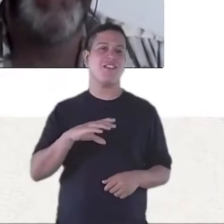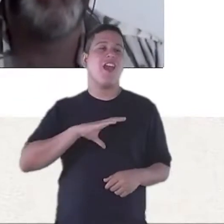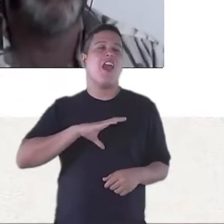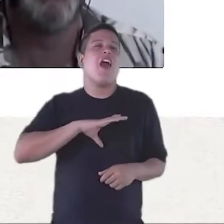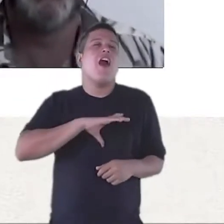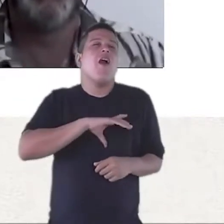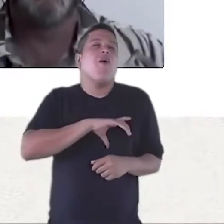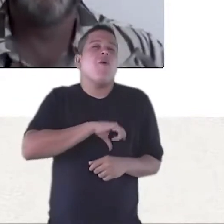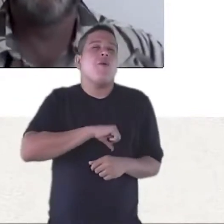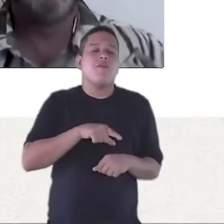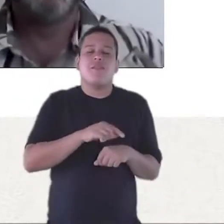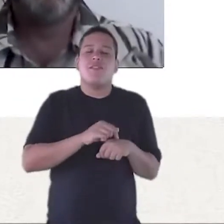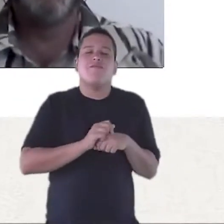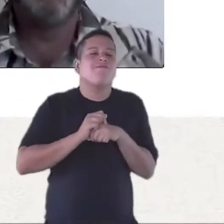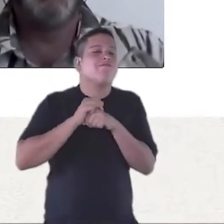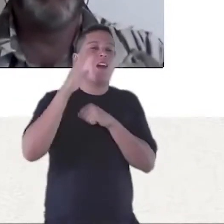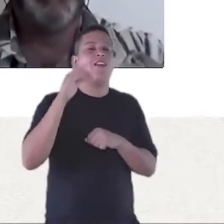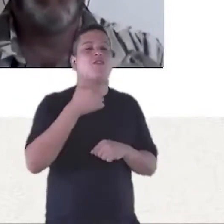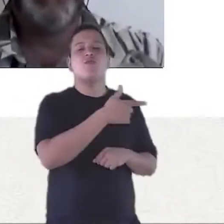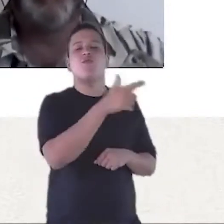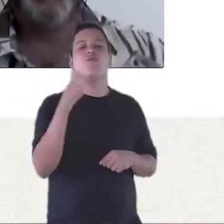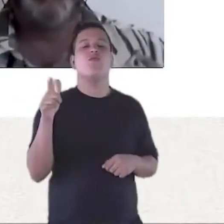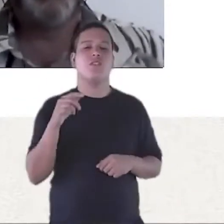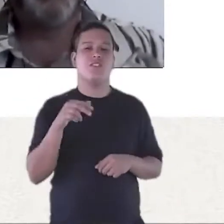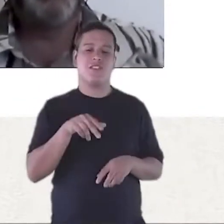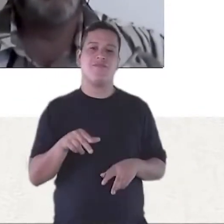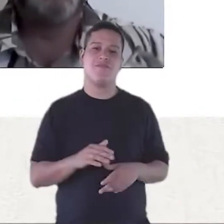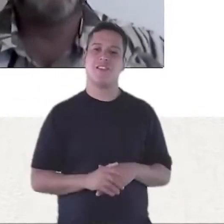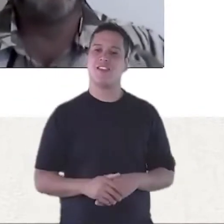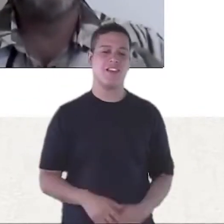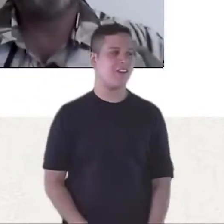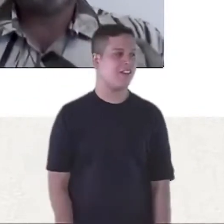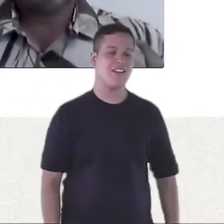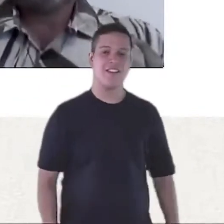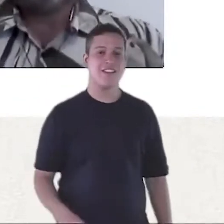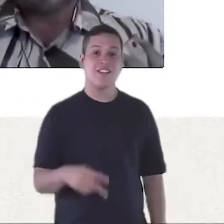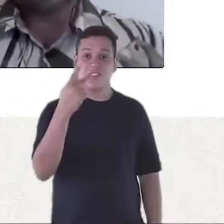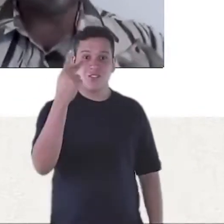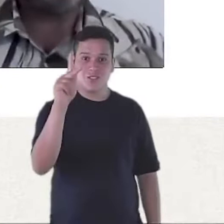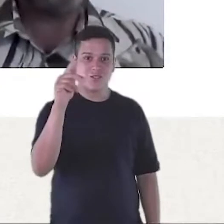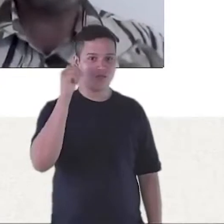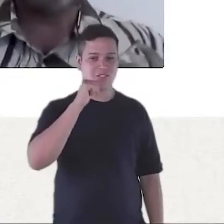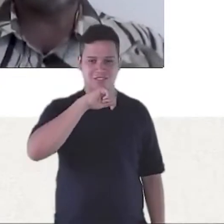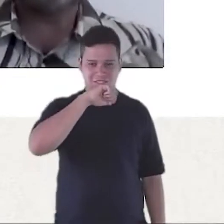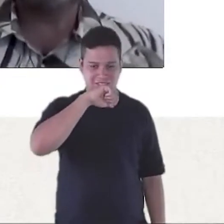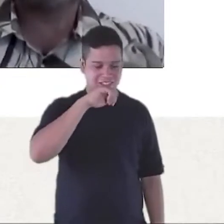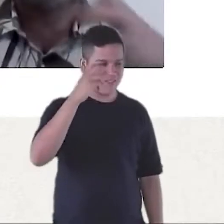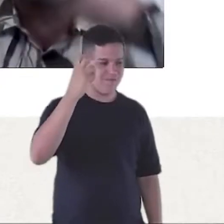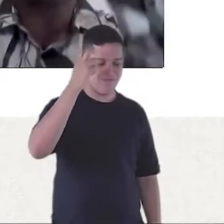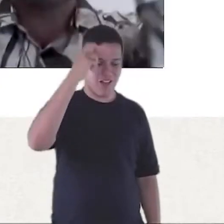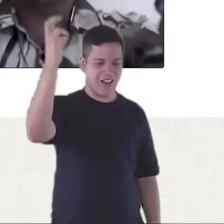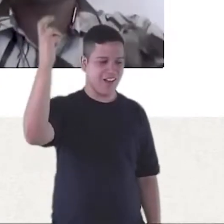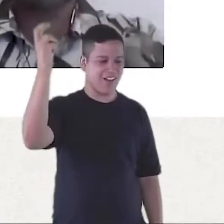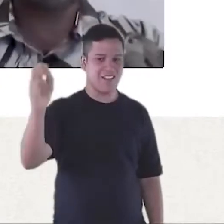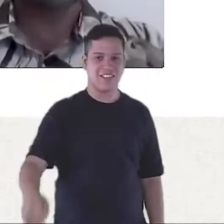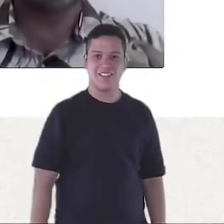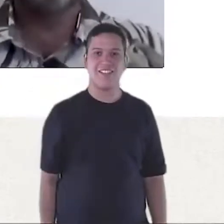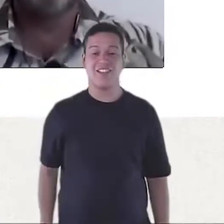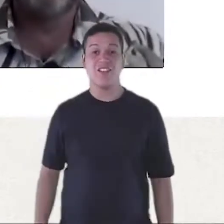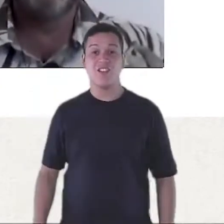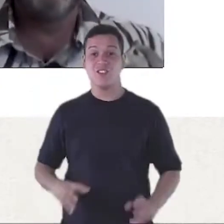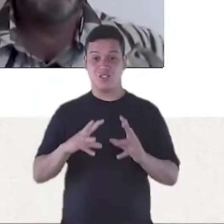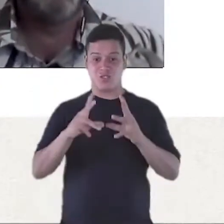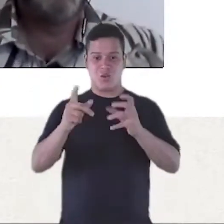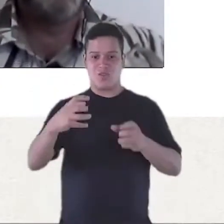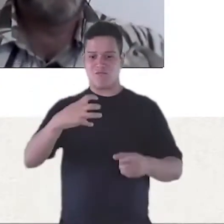gênio. É uma gênia, gênia. Que maravilha. Todo mundo cresceu com a estima lá em